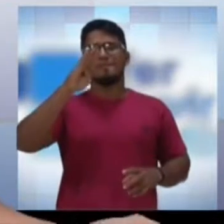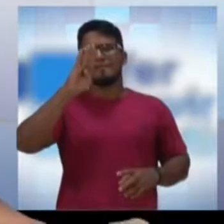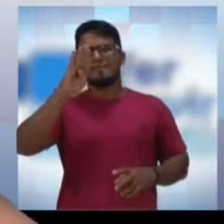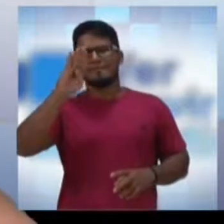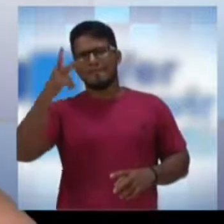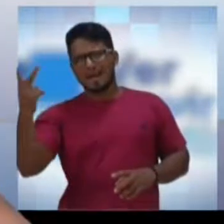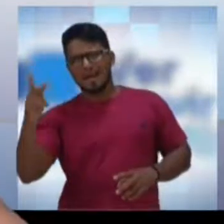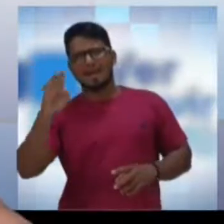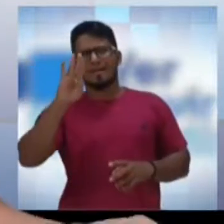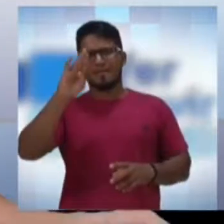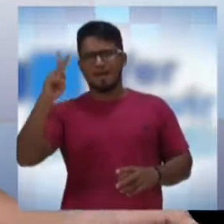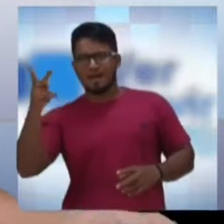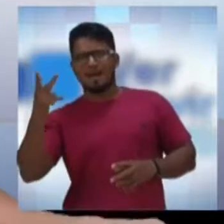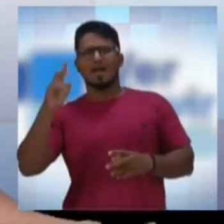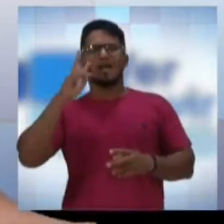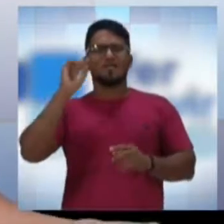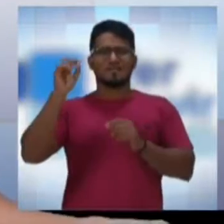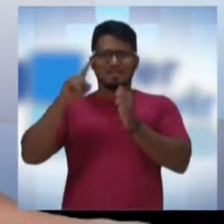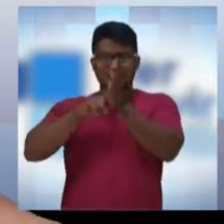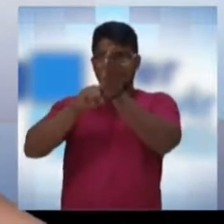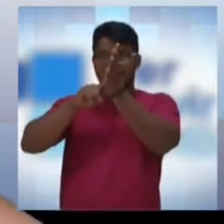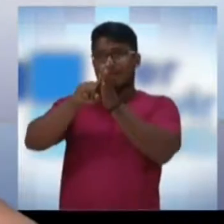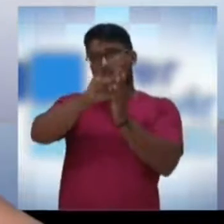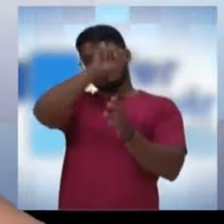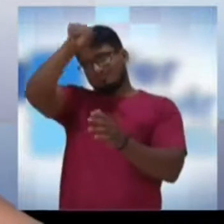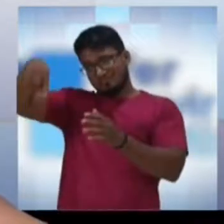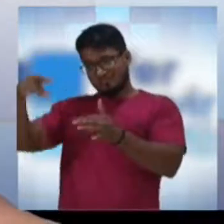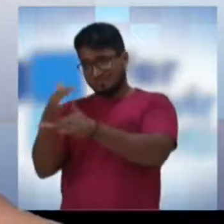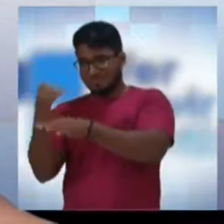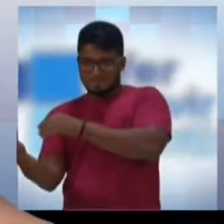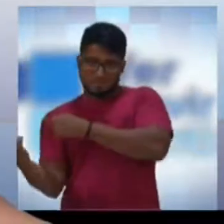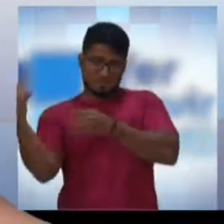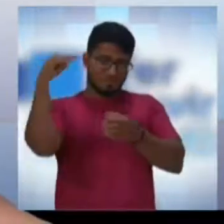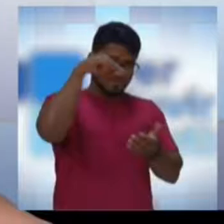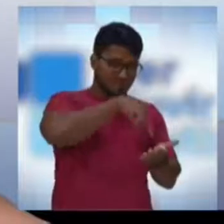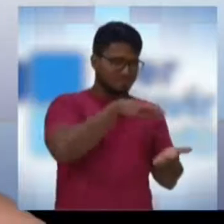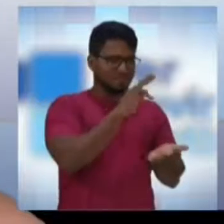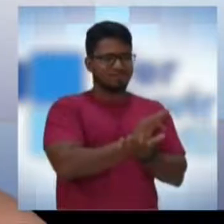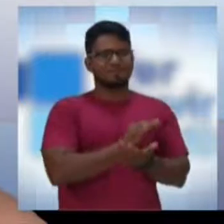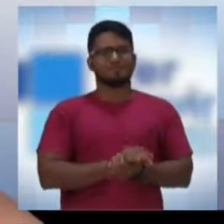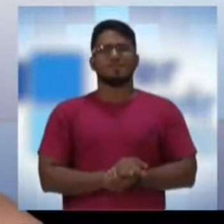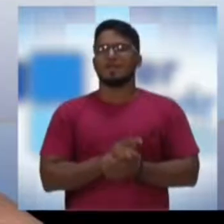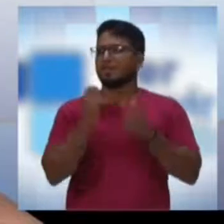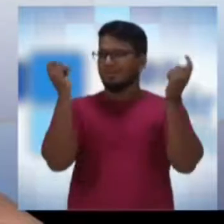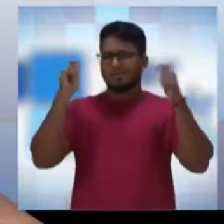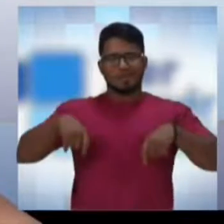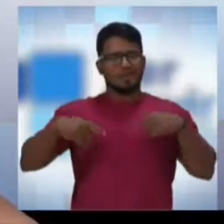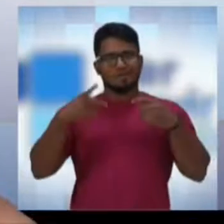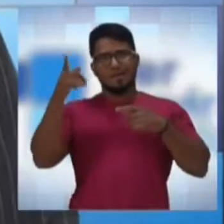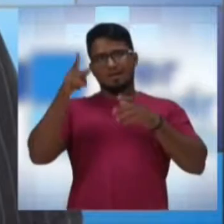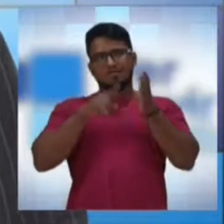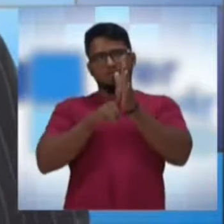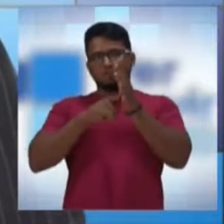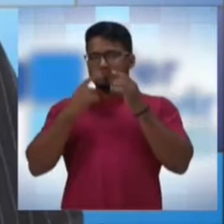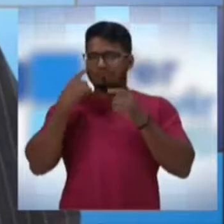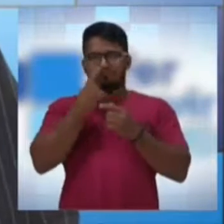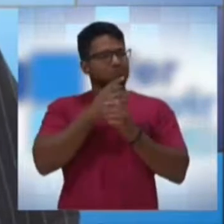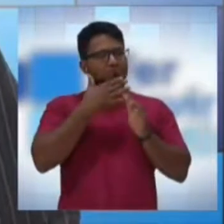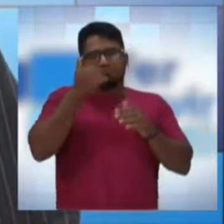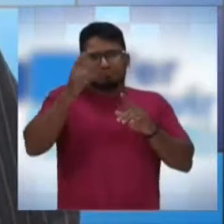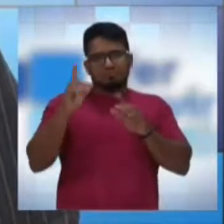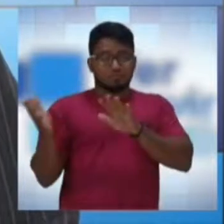realmente passível de solução ou não. Hoje, e aí descobri que não e eu fui estudar o sistema Braille. Hoje você é formado em